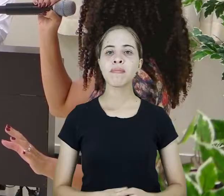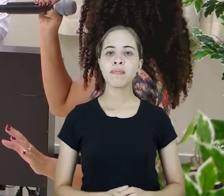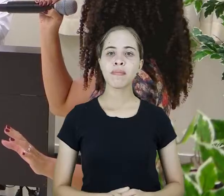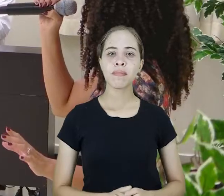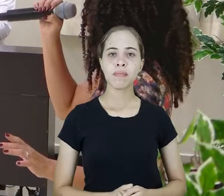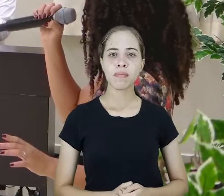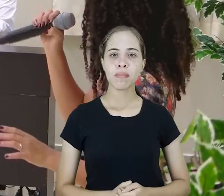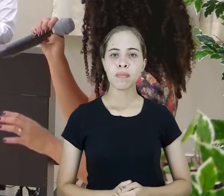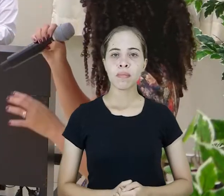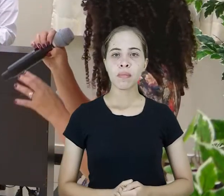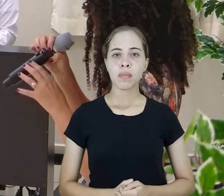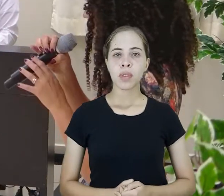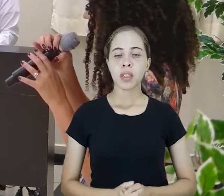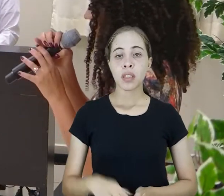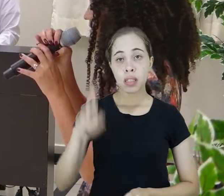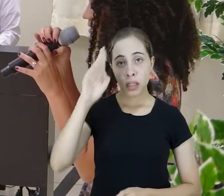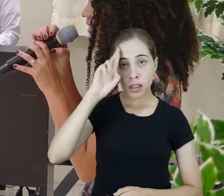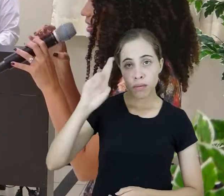libertou,